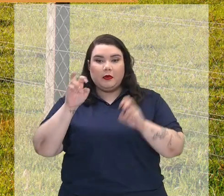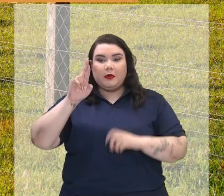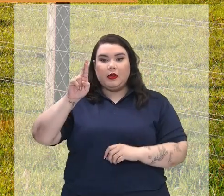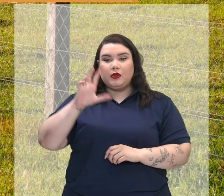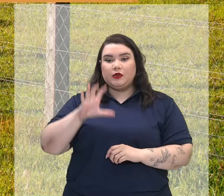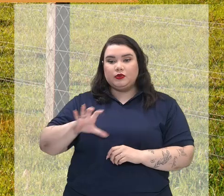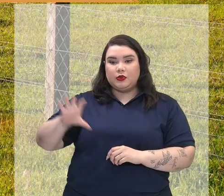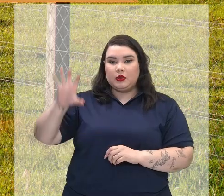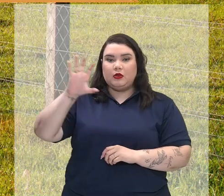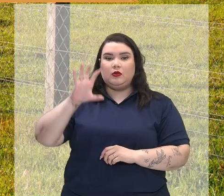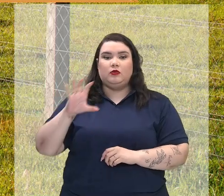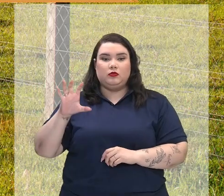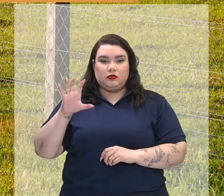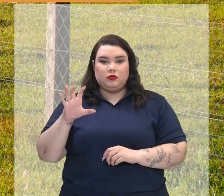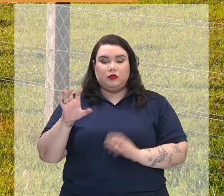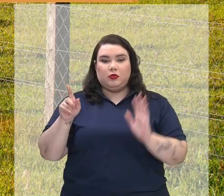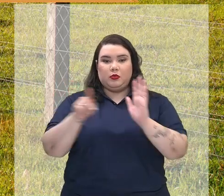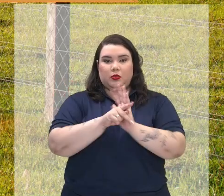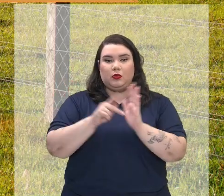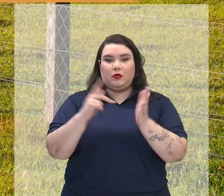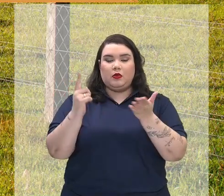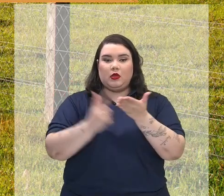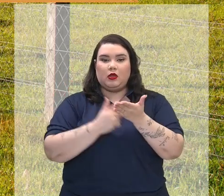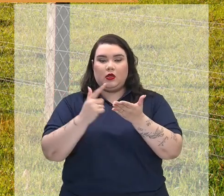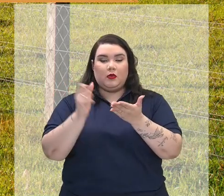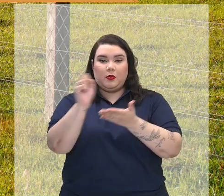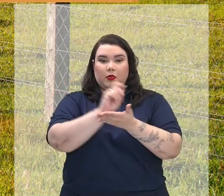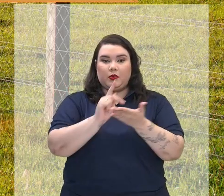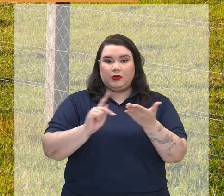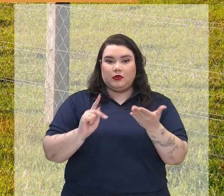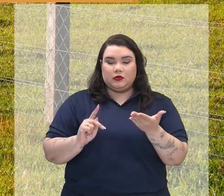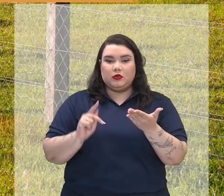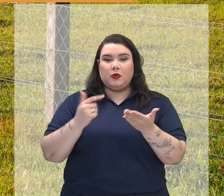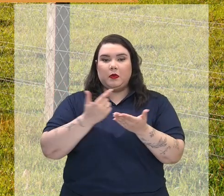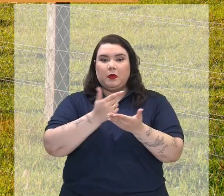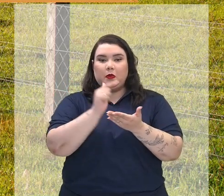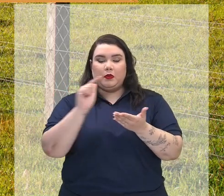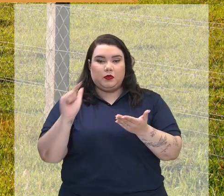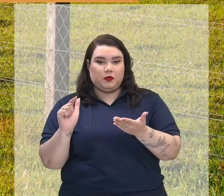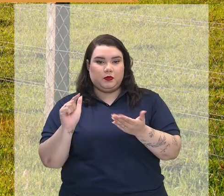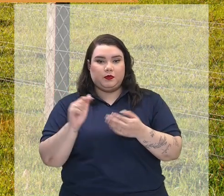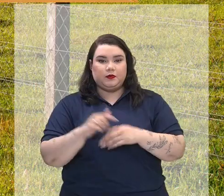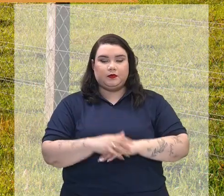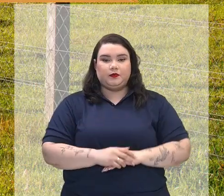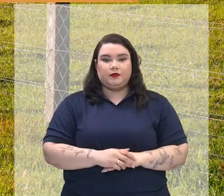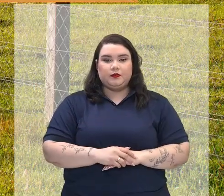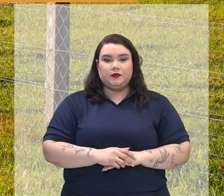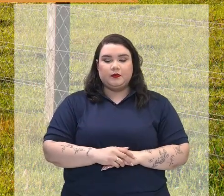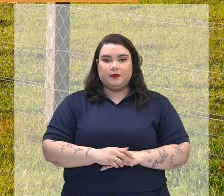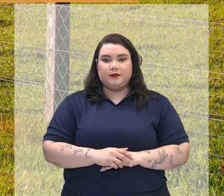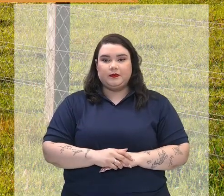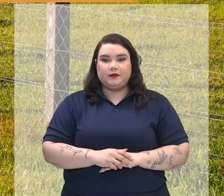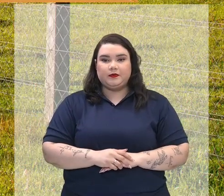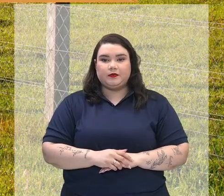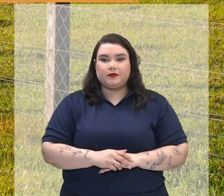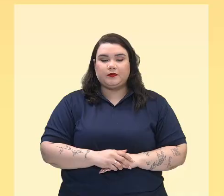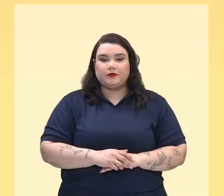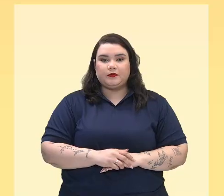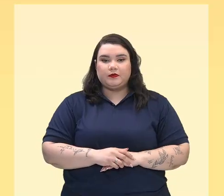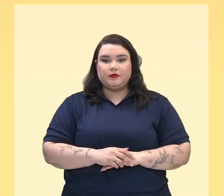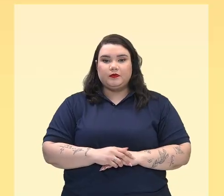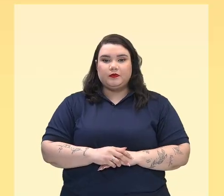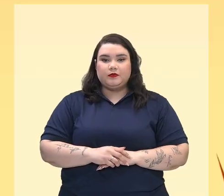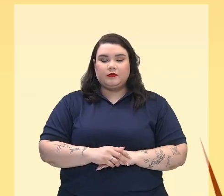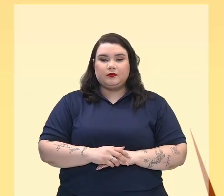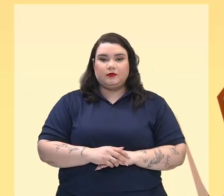regional da obra Vidas Secas, de Graciliano Ramos. Acompanhe na tela.